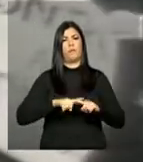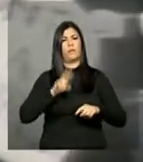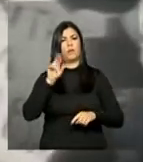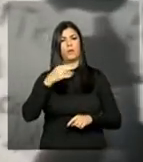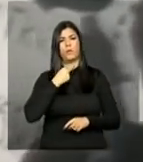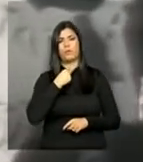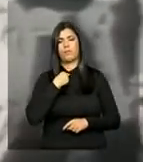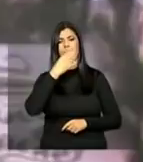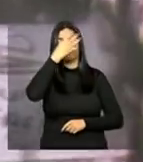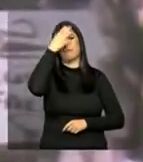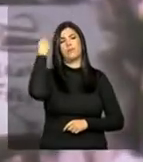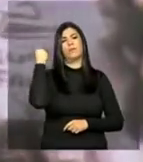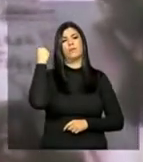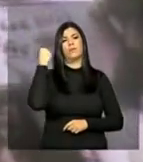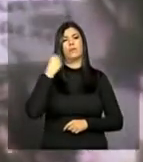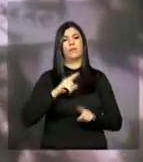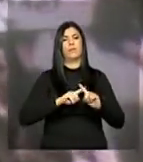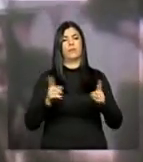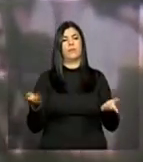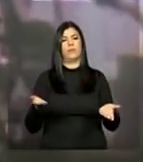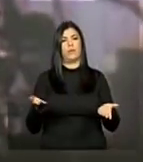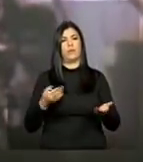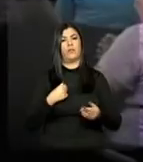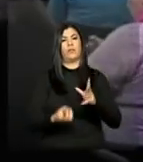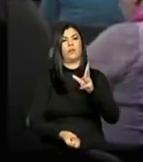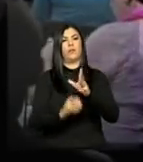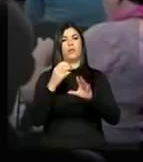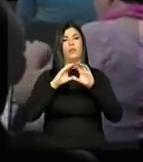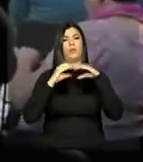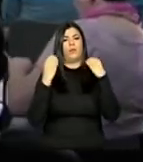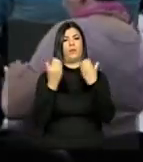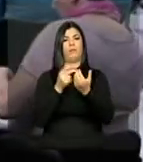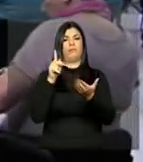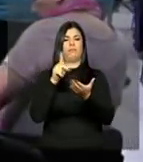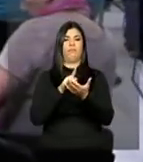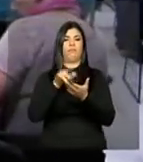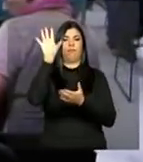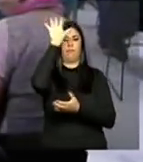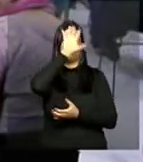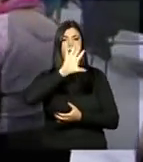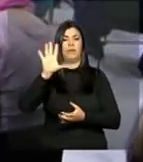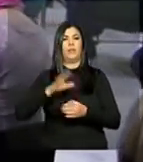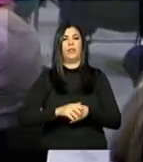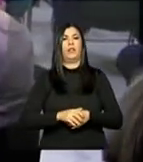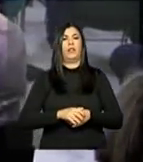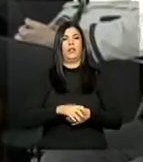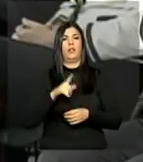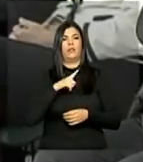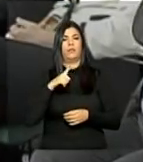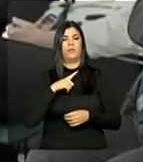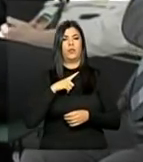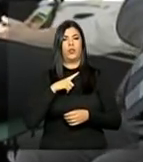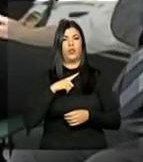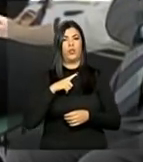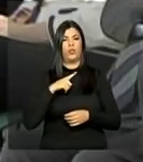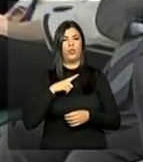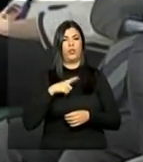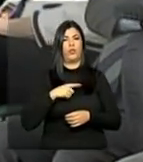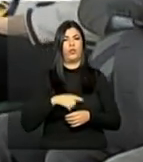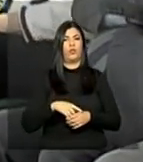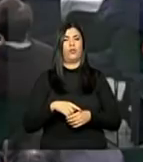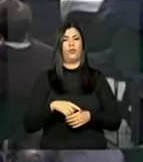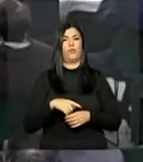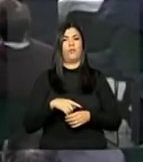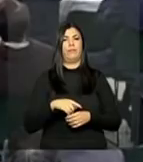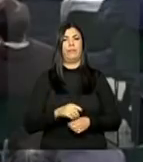devem ser esquecidas por isso foi criada a comissão nacional da verdade para esclarecer os fatos e as circunstâncias dessa